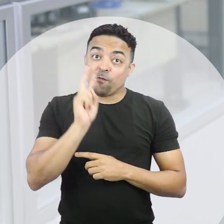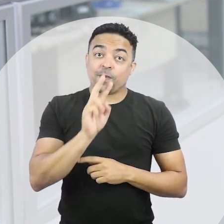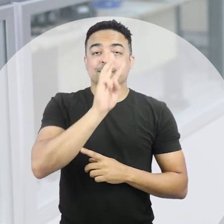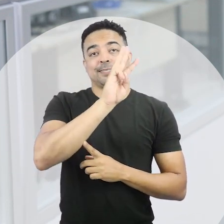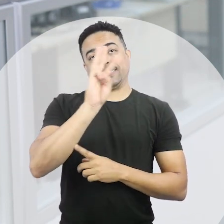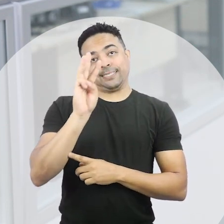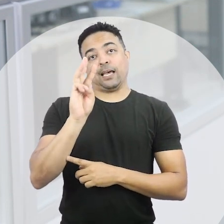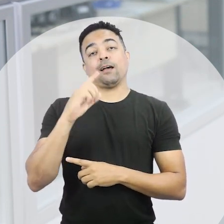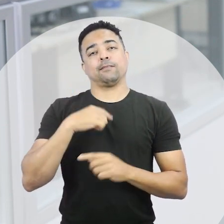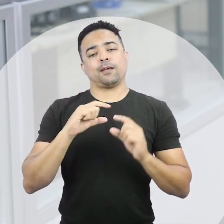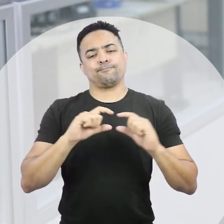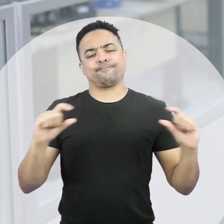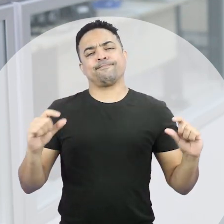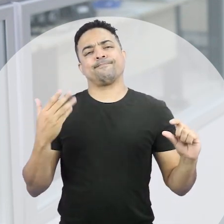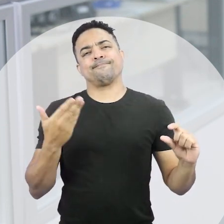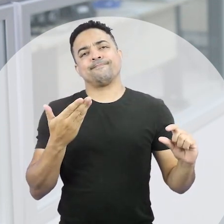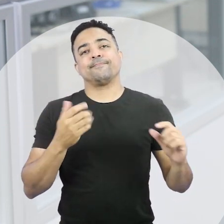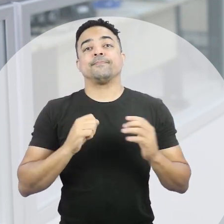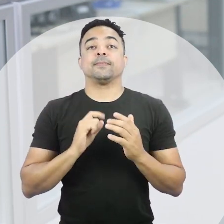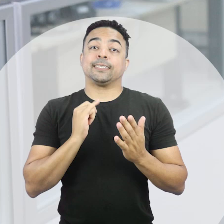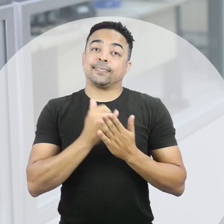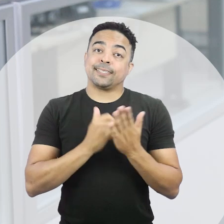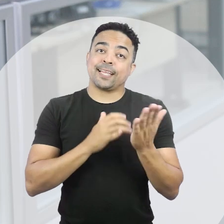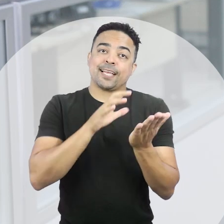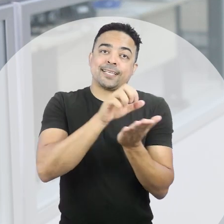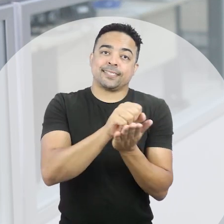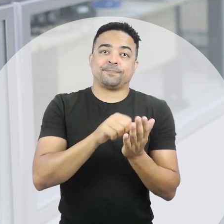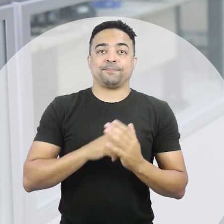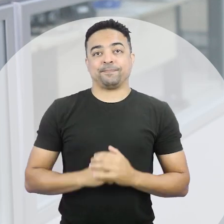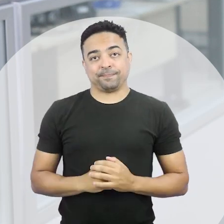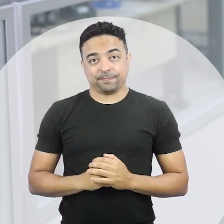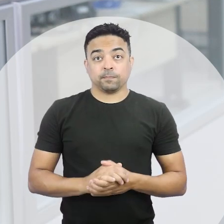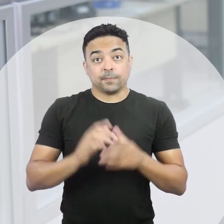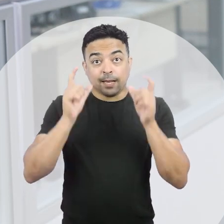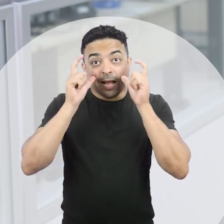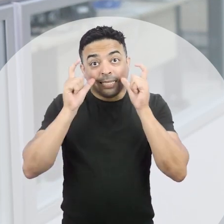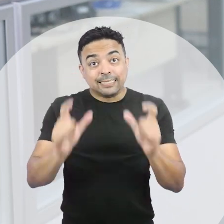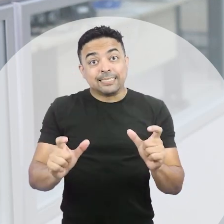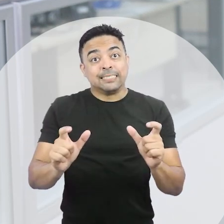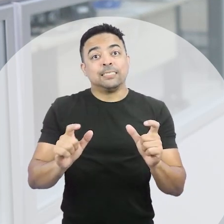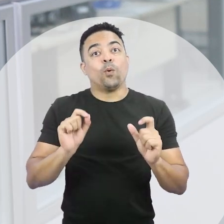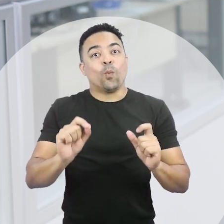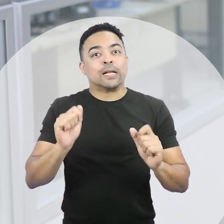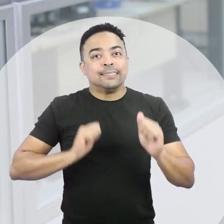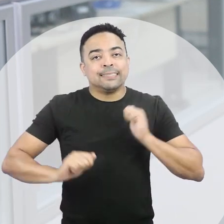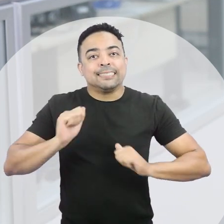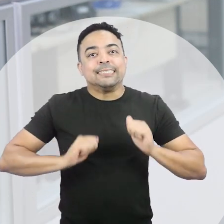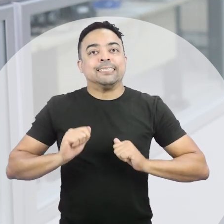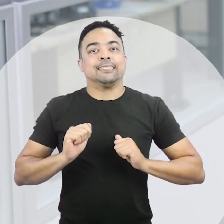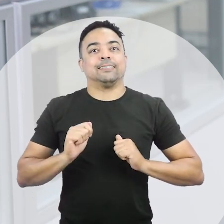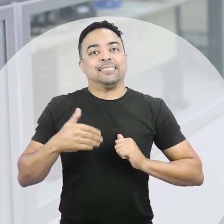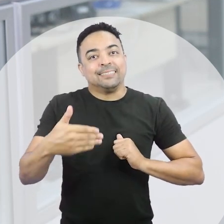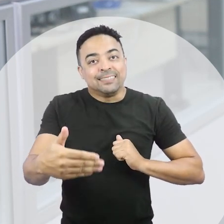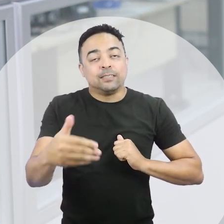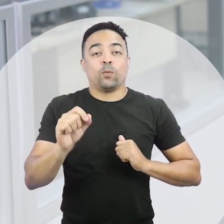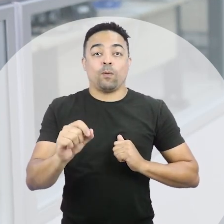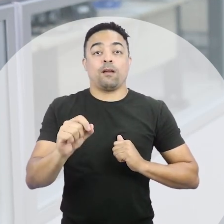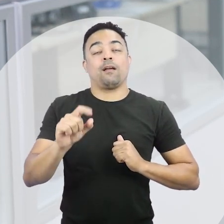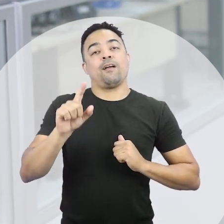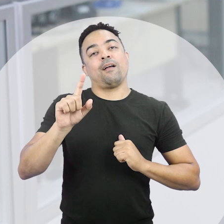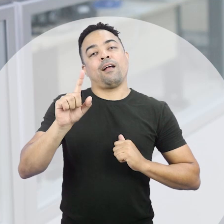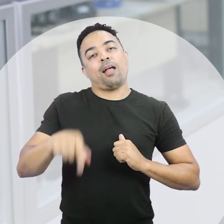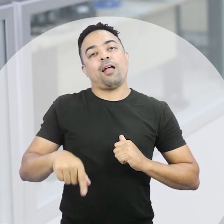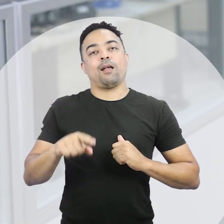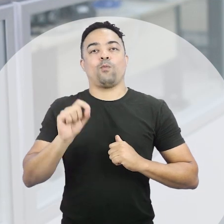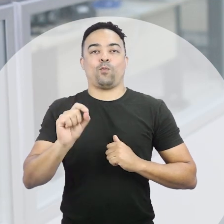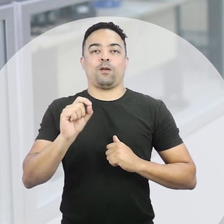Acesse o site que tá aparecendo aí na sua tela e inscreva-se e atenção gente cresce a expectativa porque